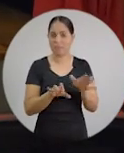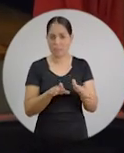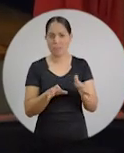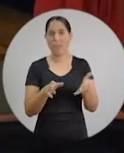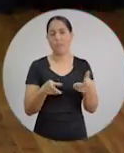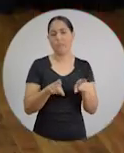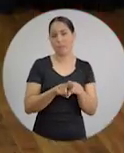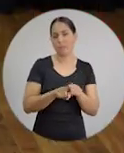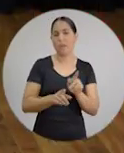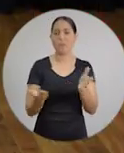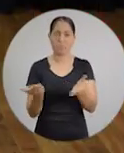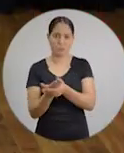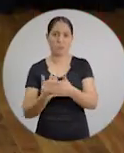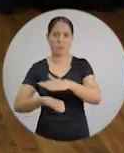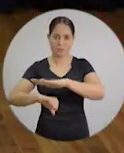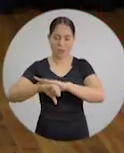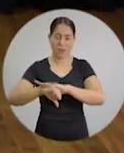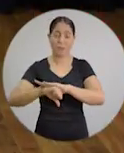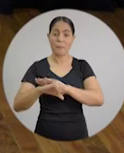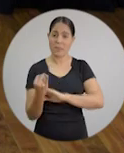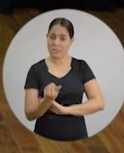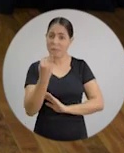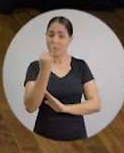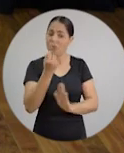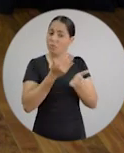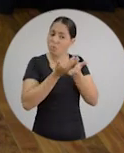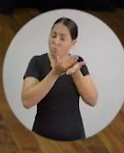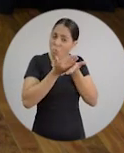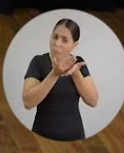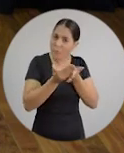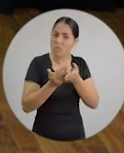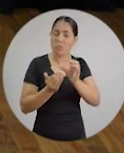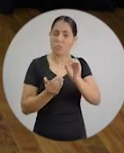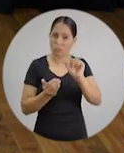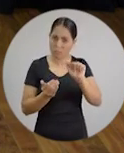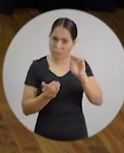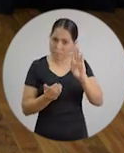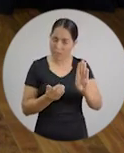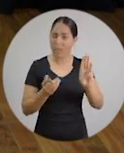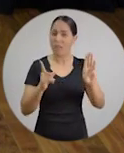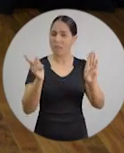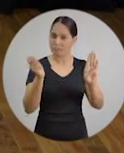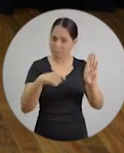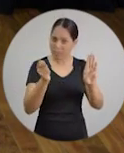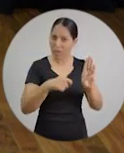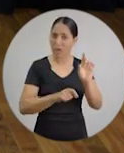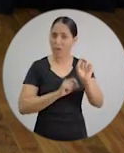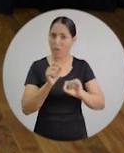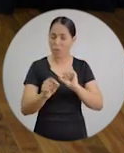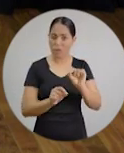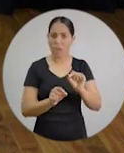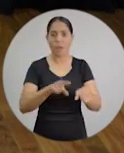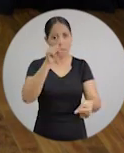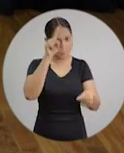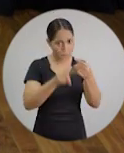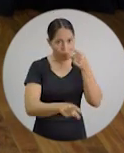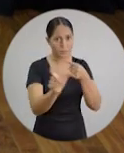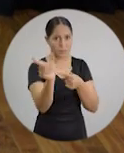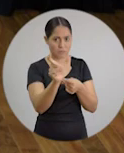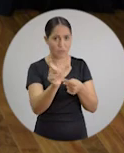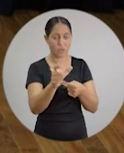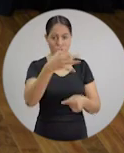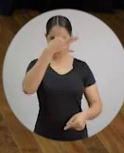processo penal, mas é muito importante voltar para o começo e dizer que a OAB tem a possibilidade de negar a inscrição